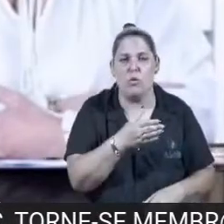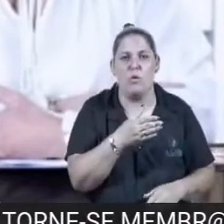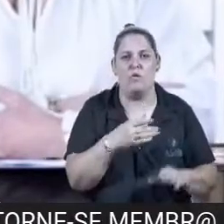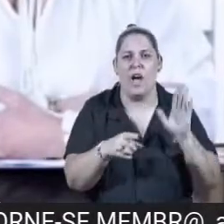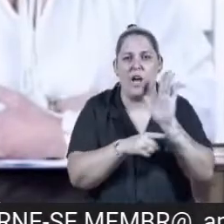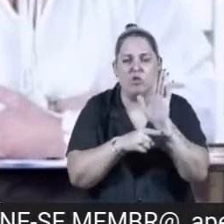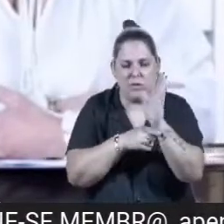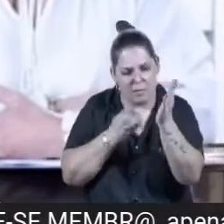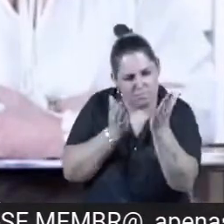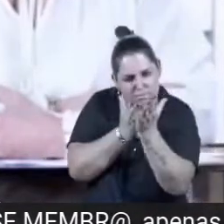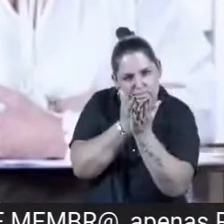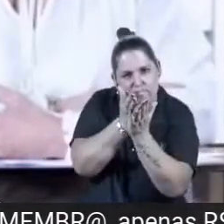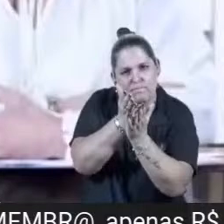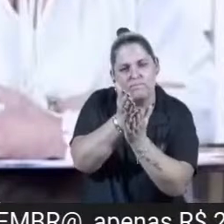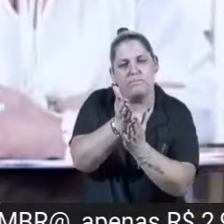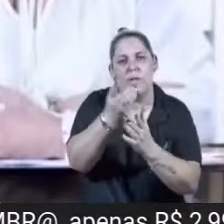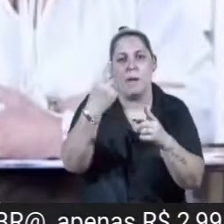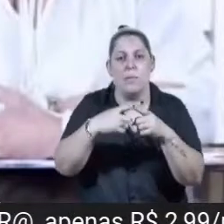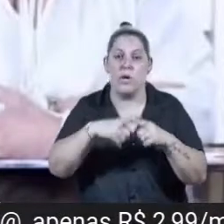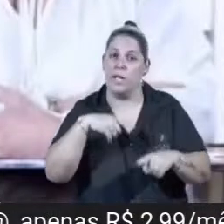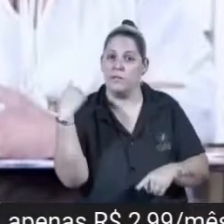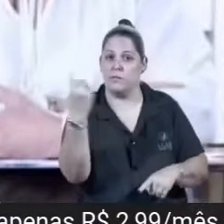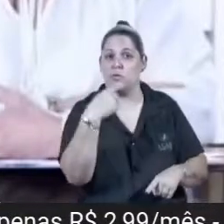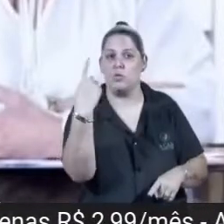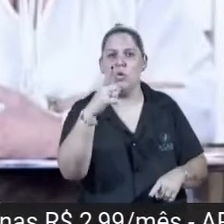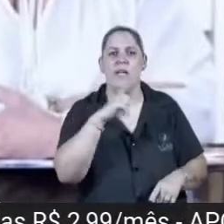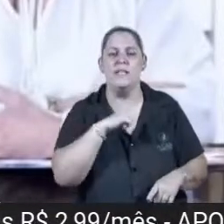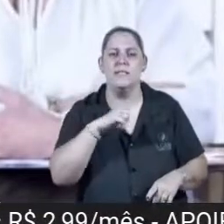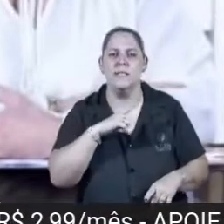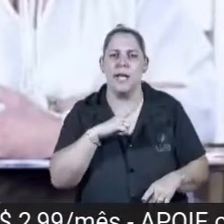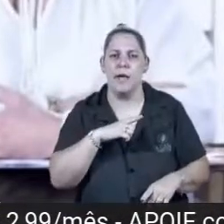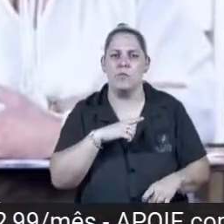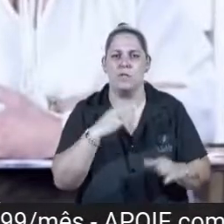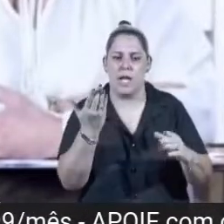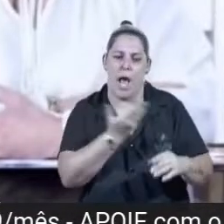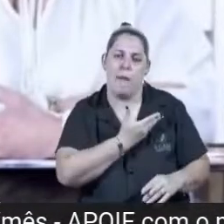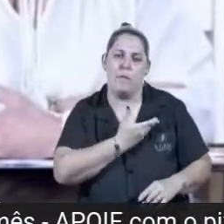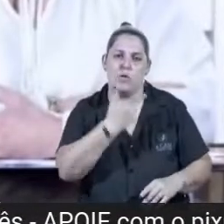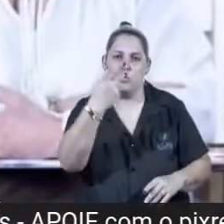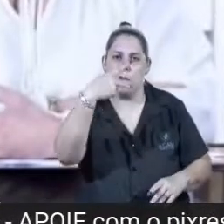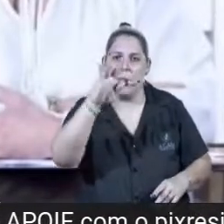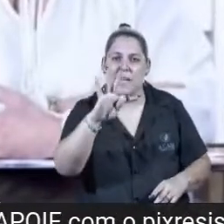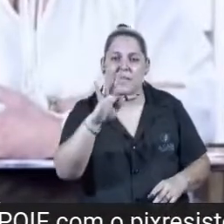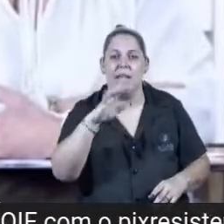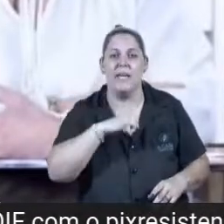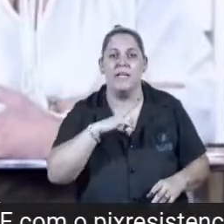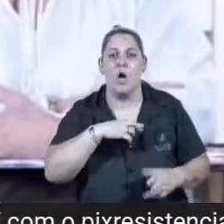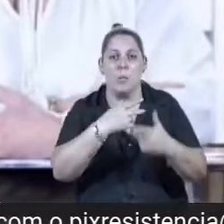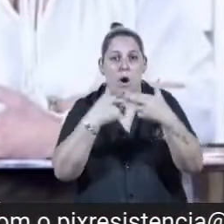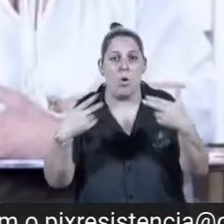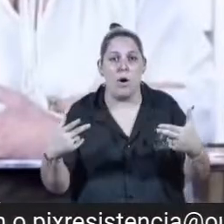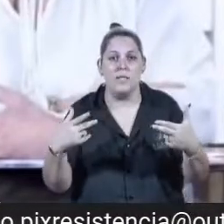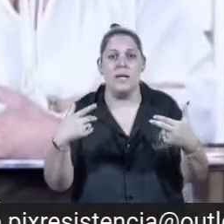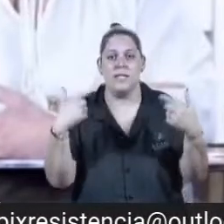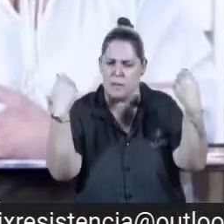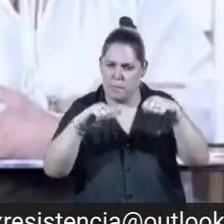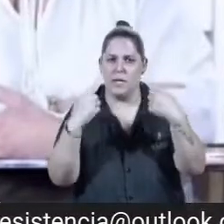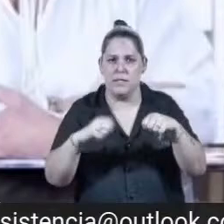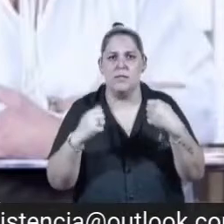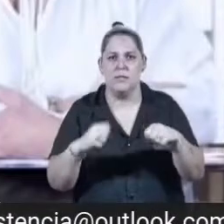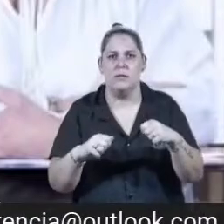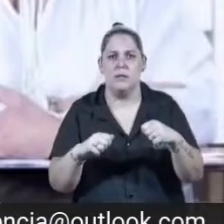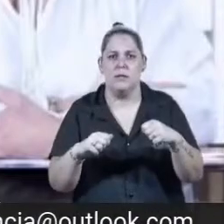colocar nos trilhos. Porque nós temos, companheiros do PT, que adquirir uma coisa que estamos